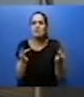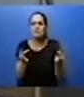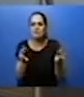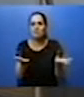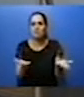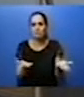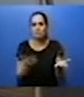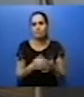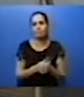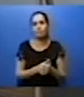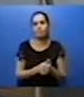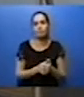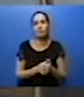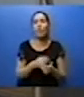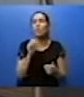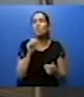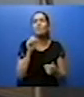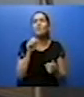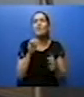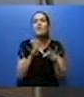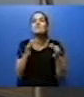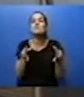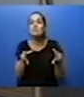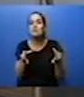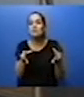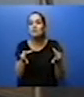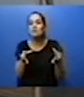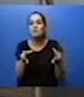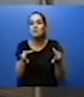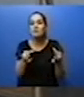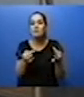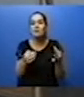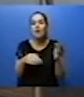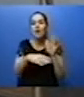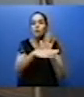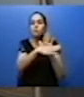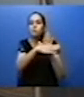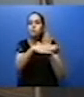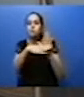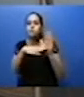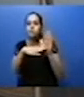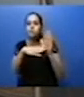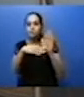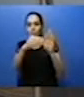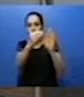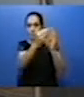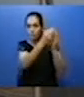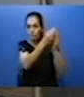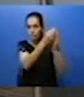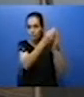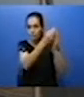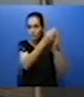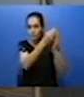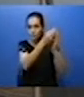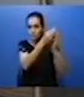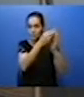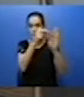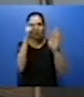simples o numerador natural ops inteiro denominador